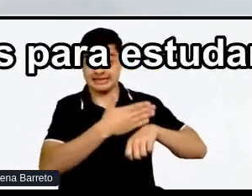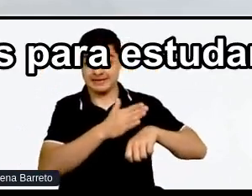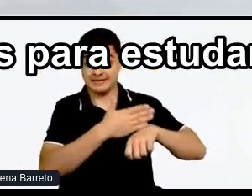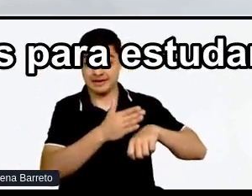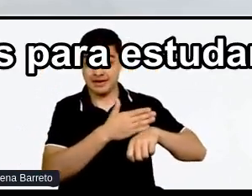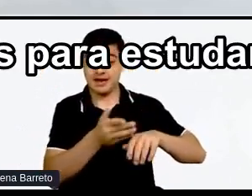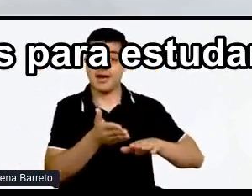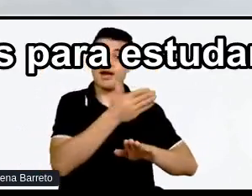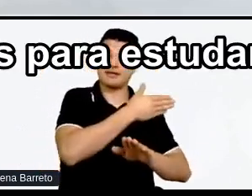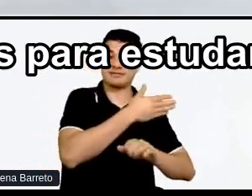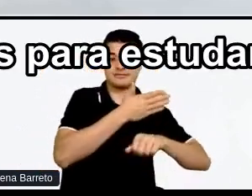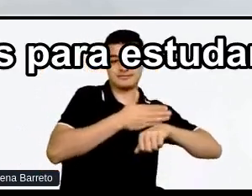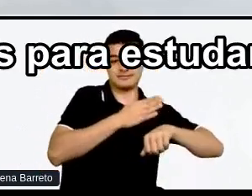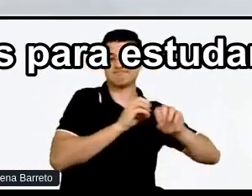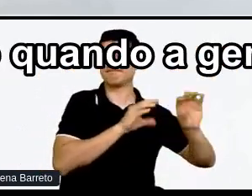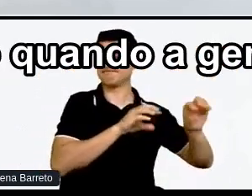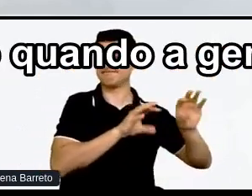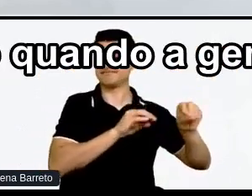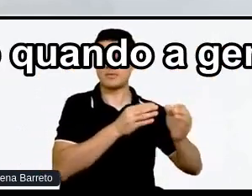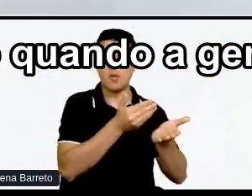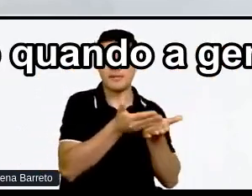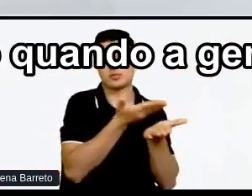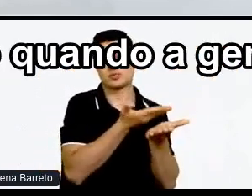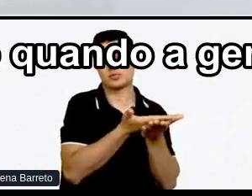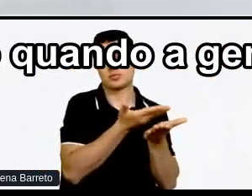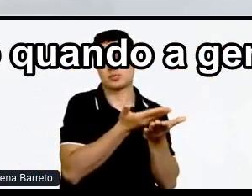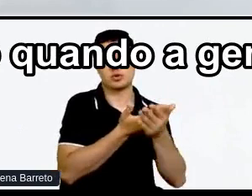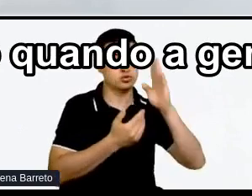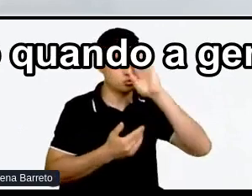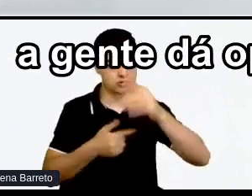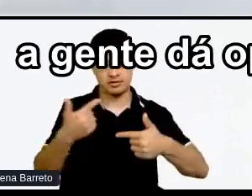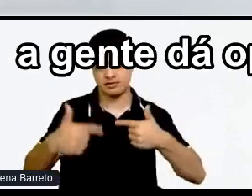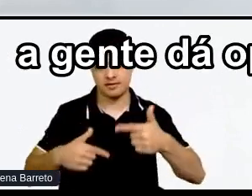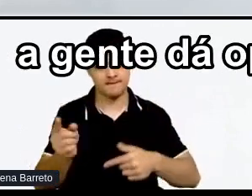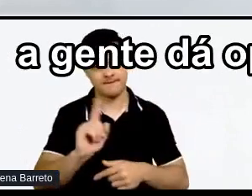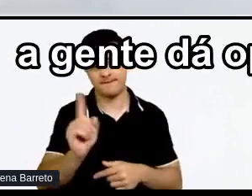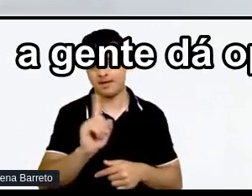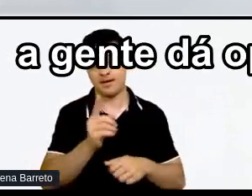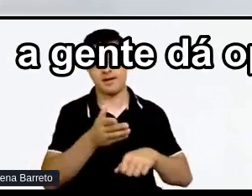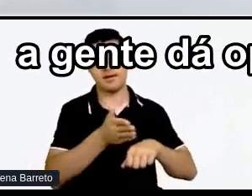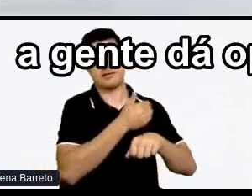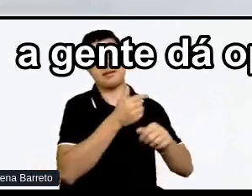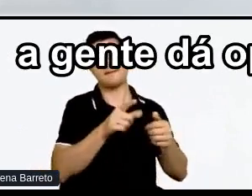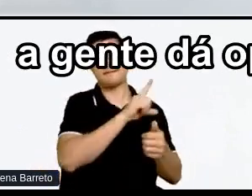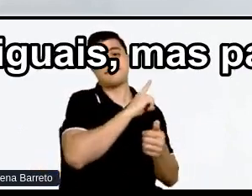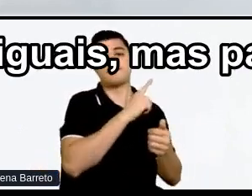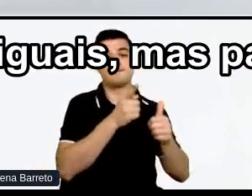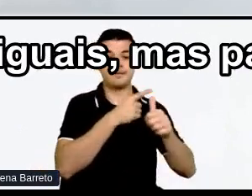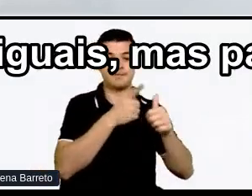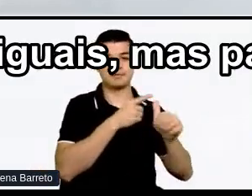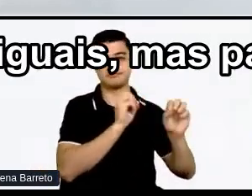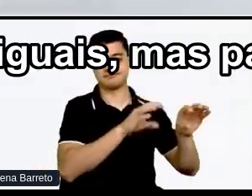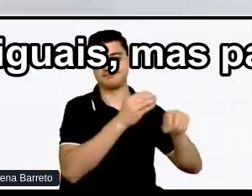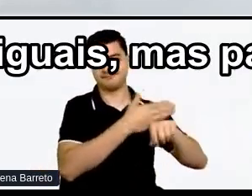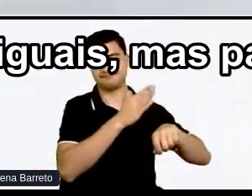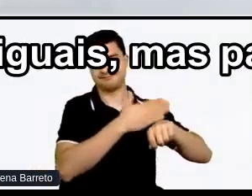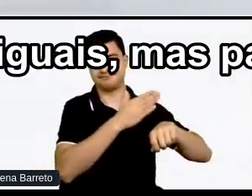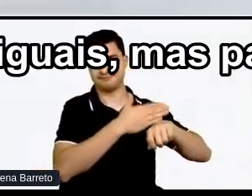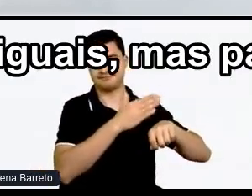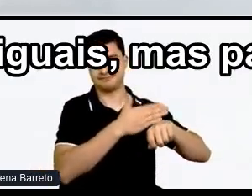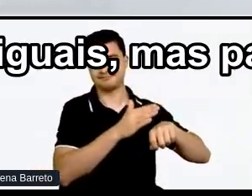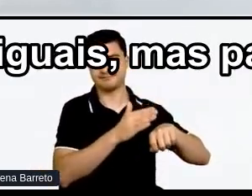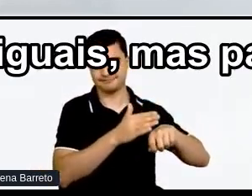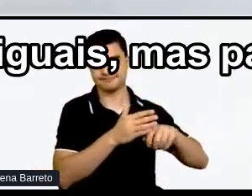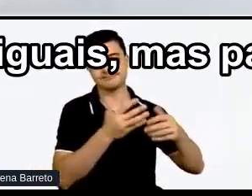pagos para estudar no primeiro momento? Sim. Né? Então, quando a gente fala de inclusão, a gente dá oportunidades. Não iguais, mas